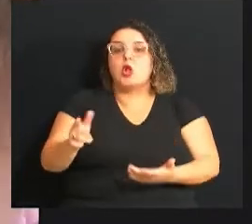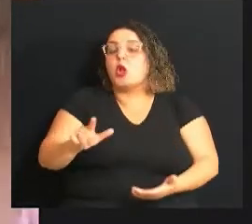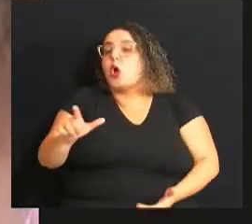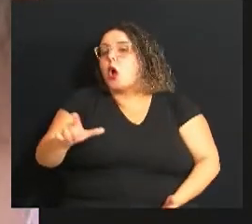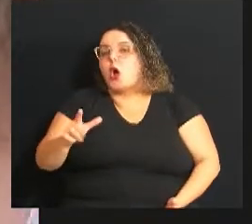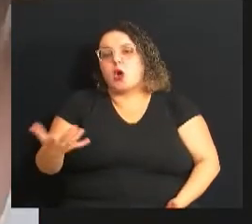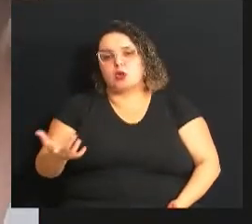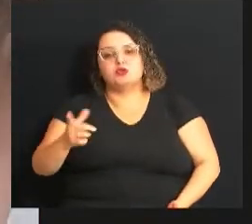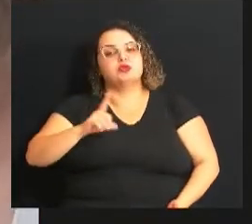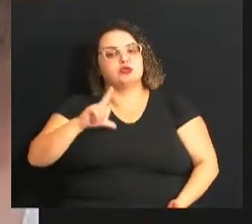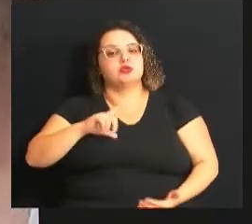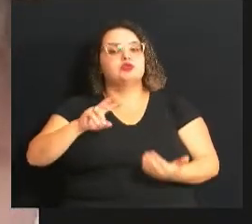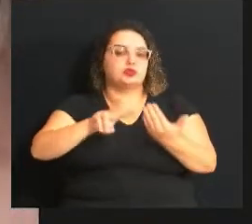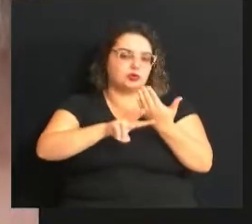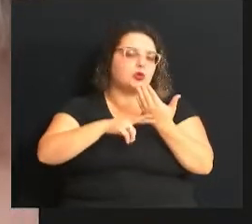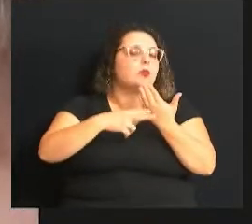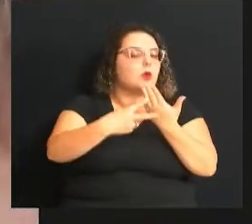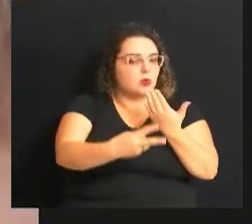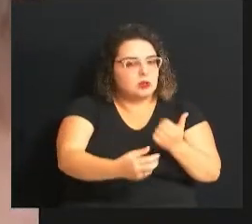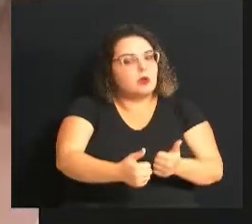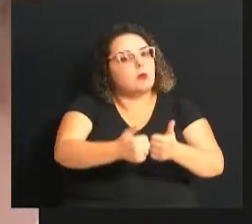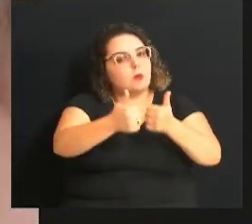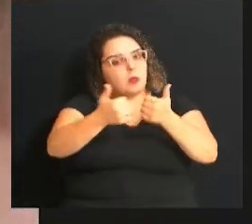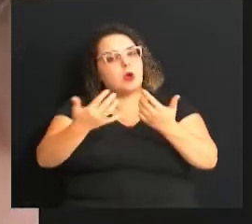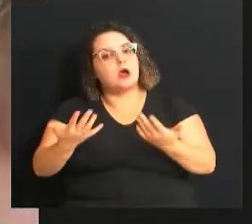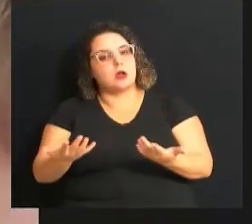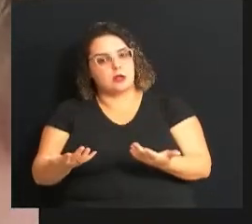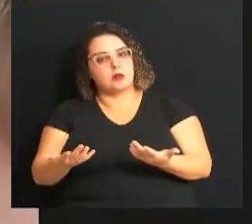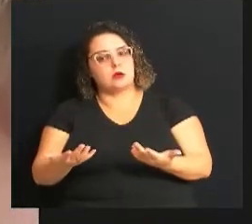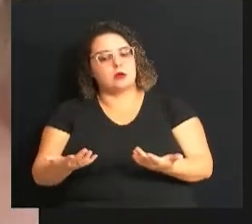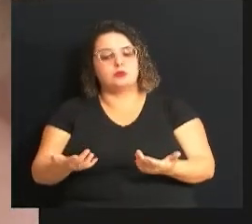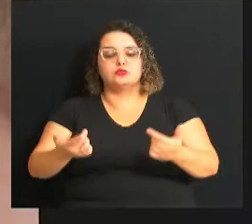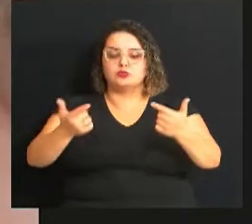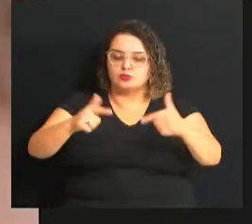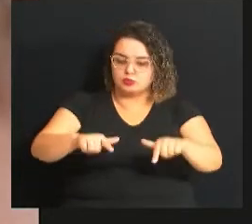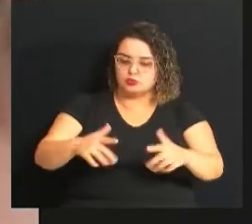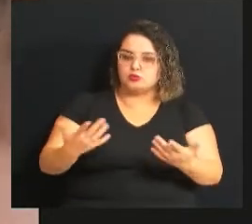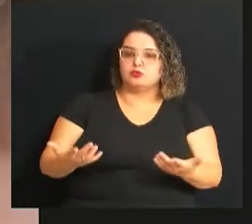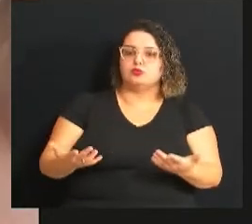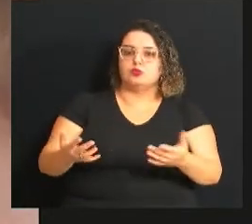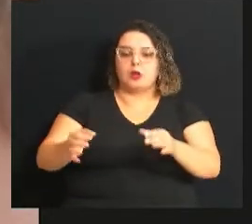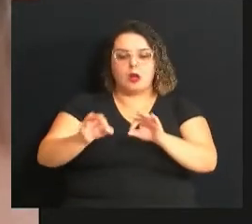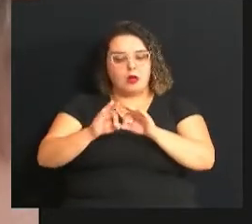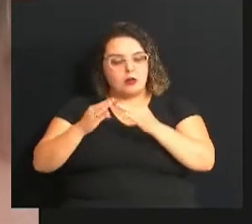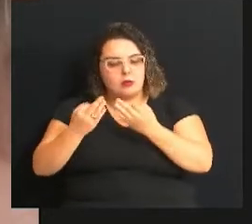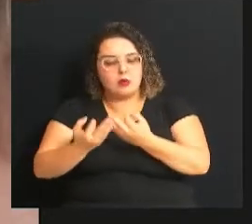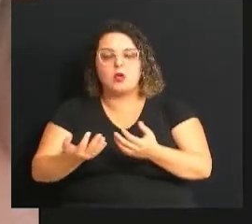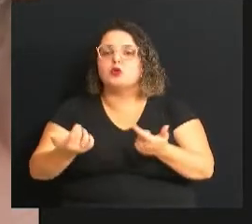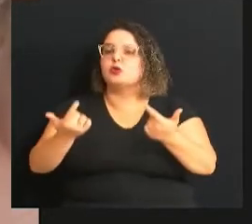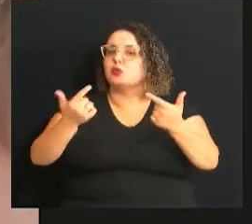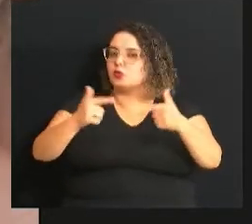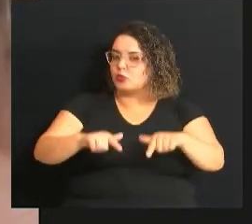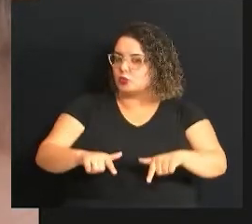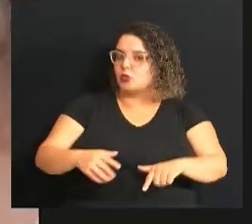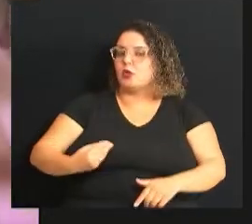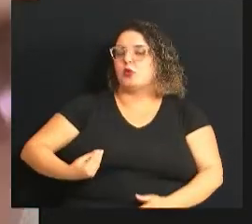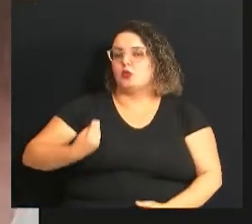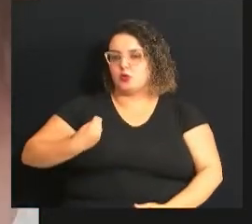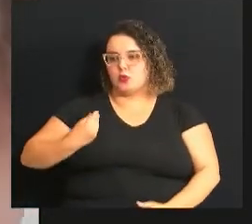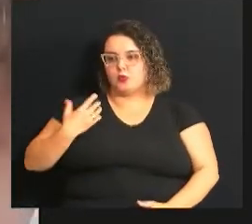tem um reflexo positivo no ambiente familiar dele, no local onde ele está inserido. Então,